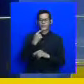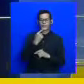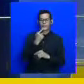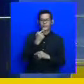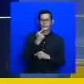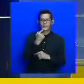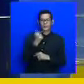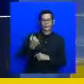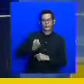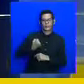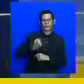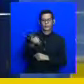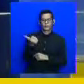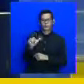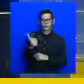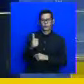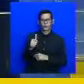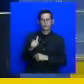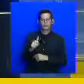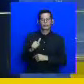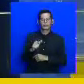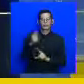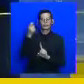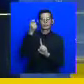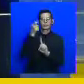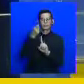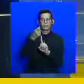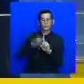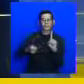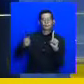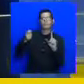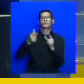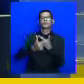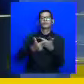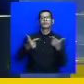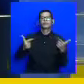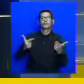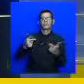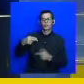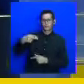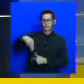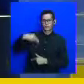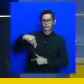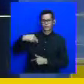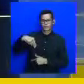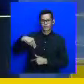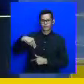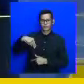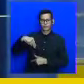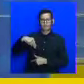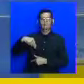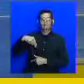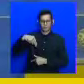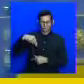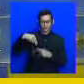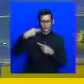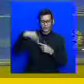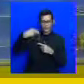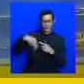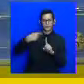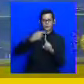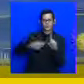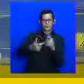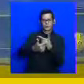vermelha, número 11. Vermelha, 11. E o mês da sorte é novembro. Novembro é o mês da